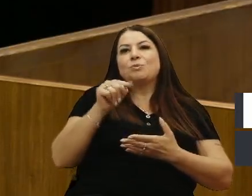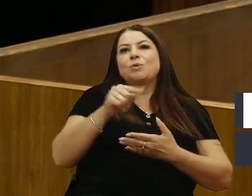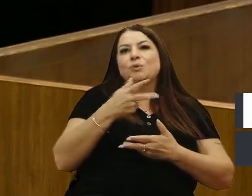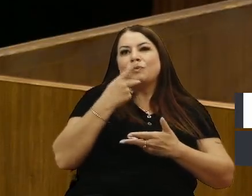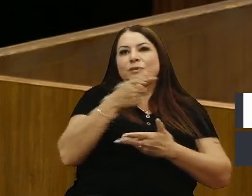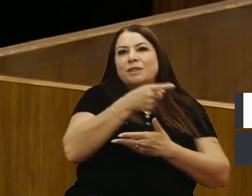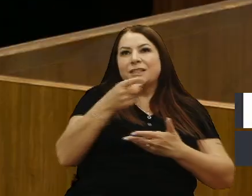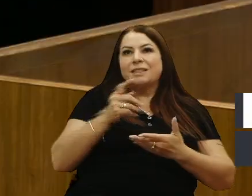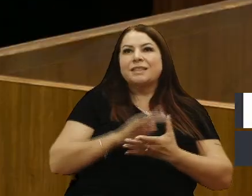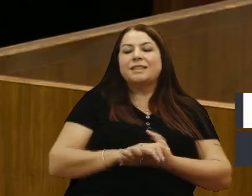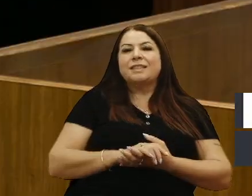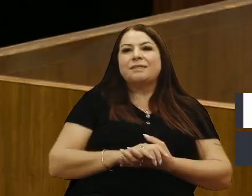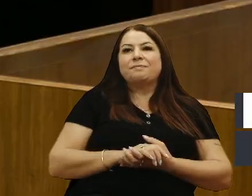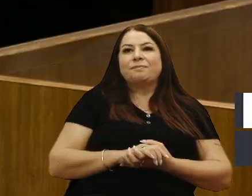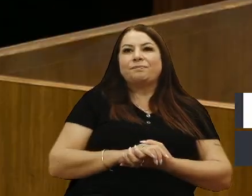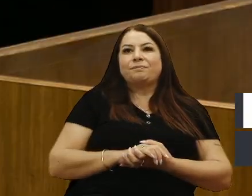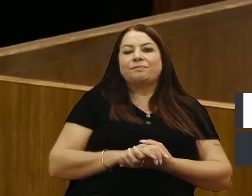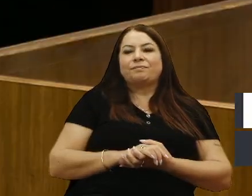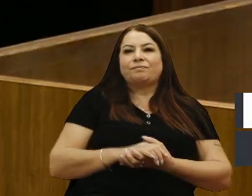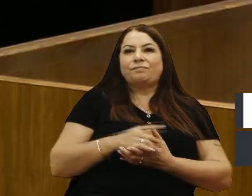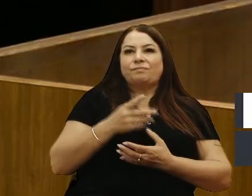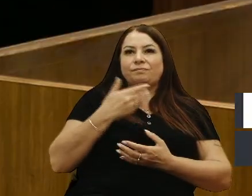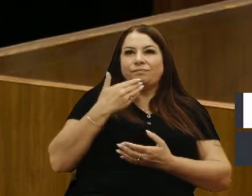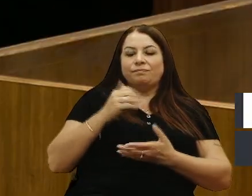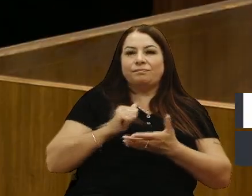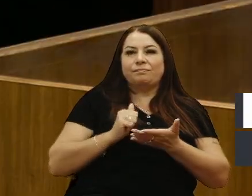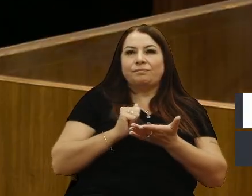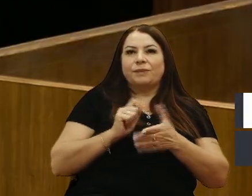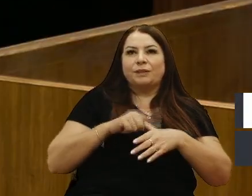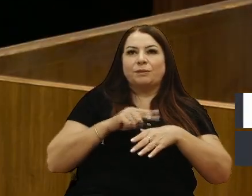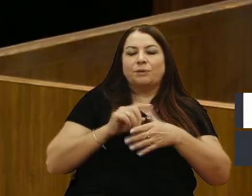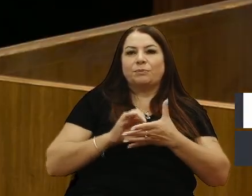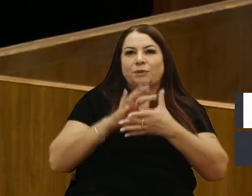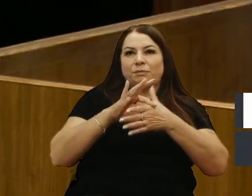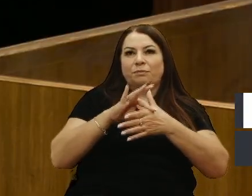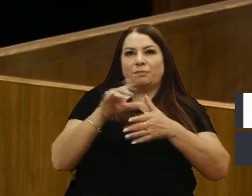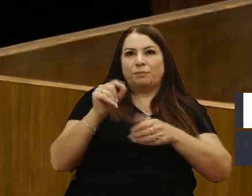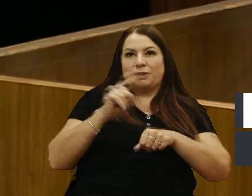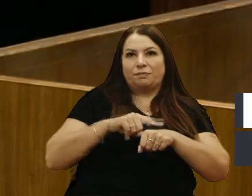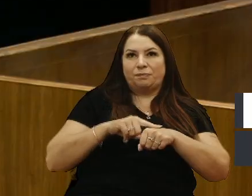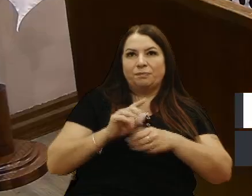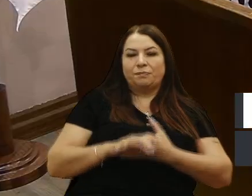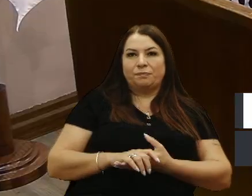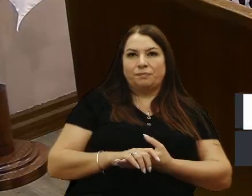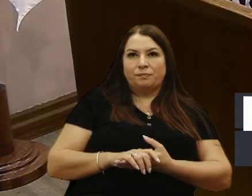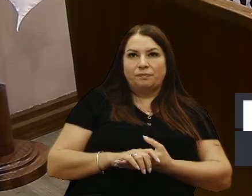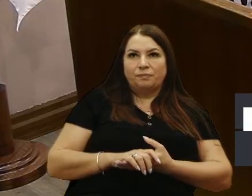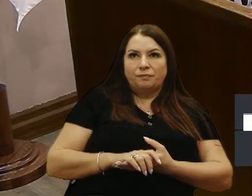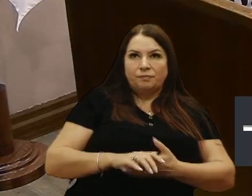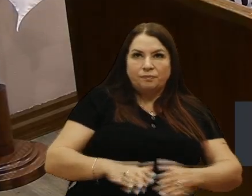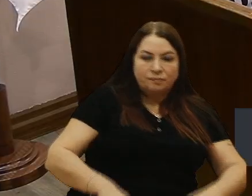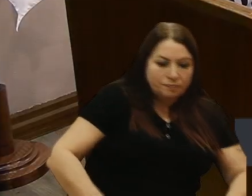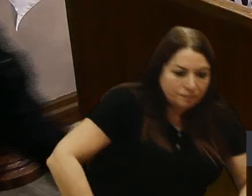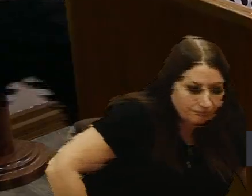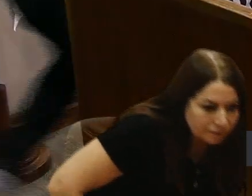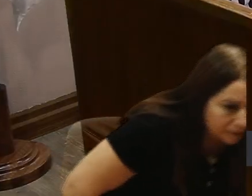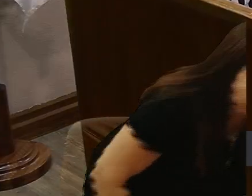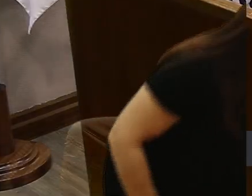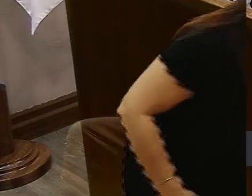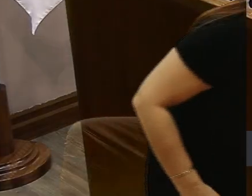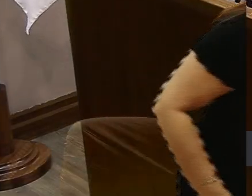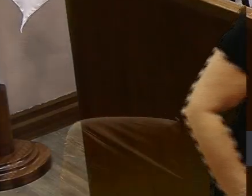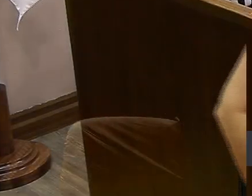disso para vocês. Eu já vou solicitar a declaração de líder, que eu acho que acabou o meu aqui. Minha